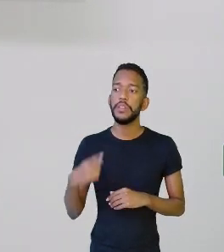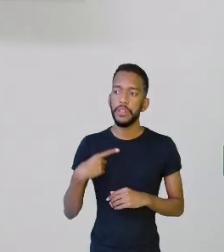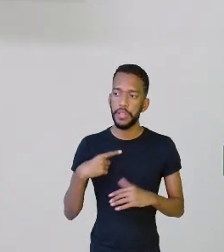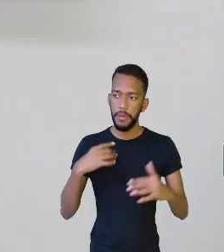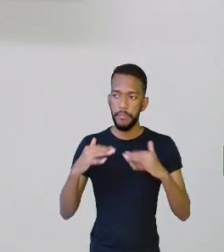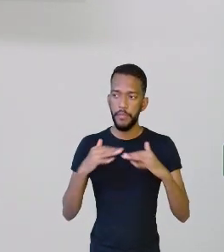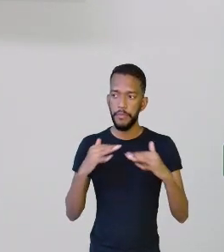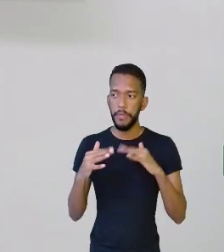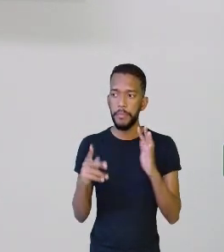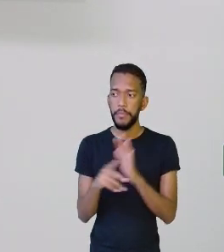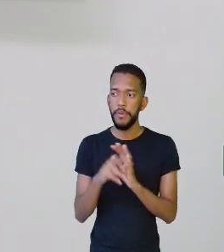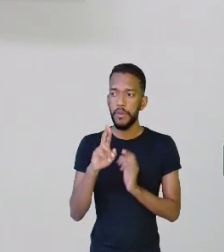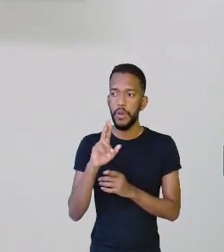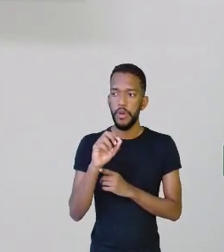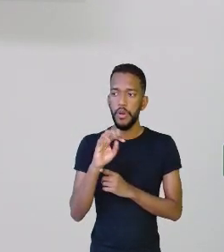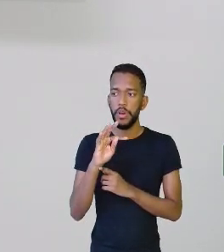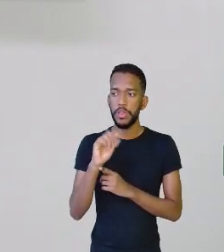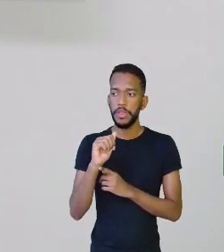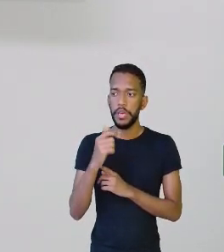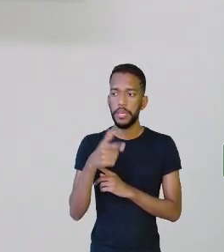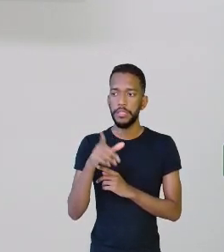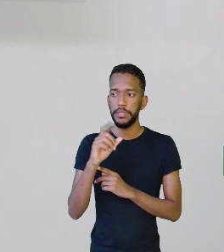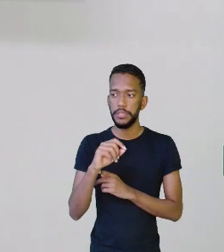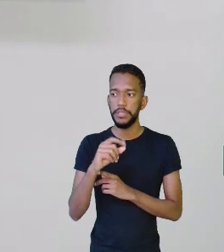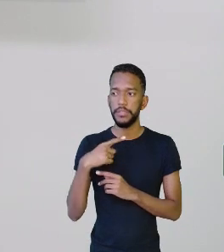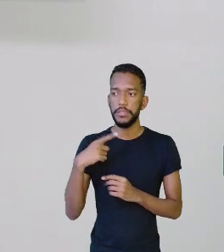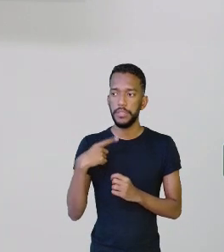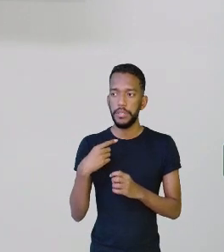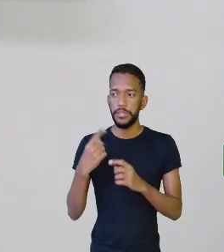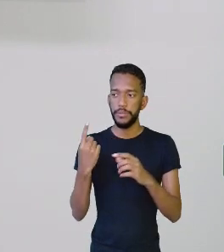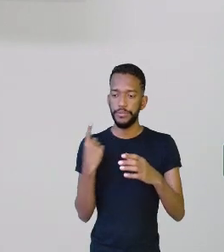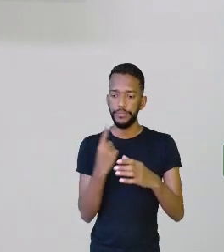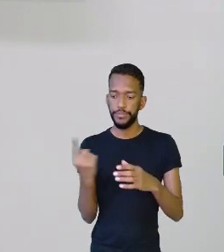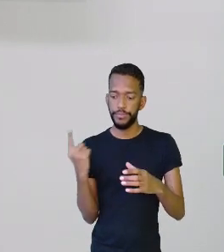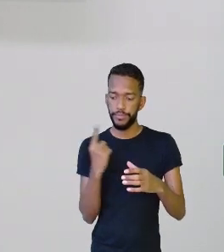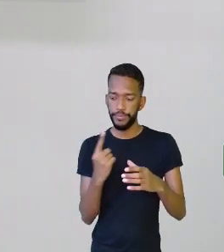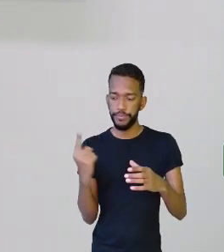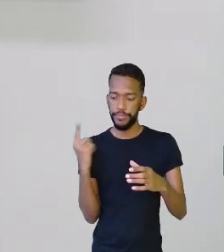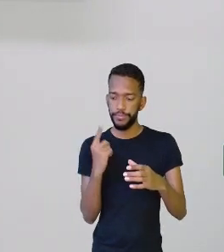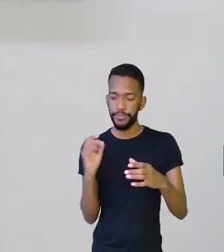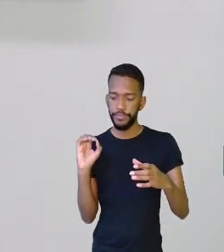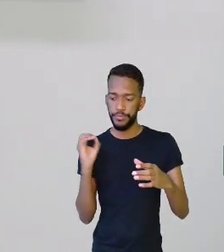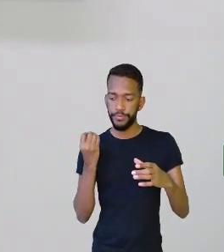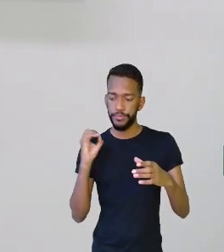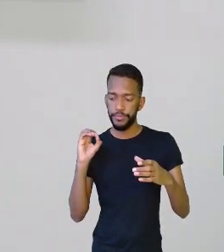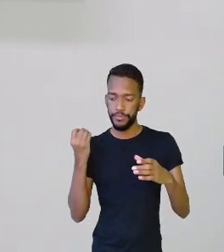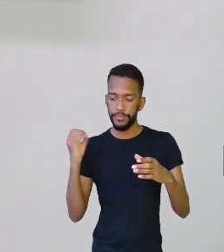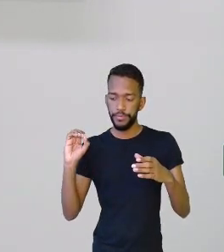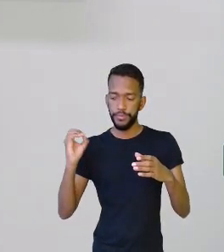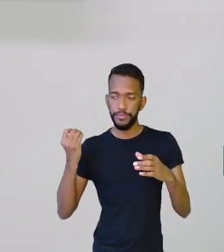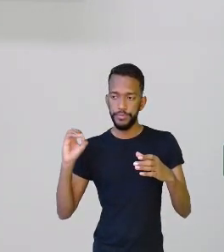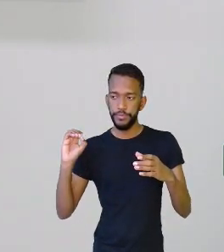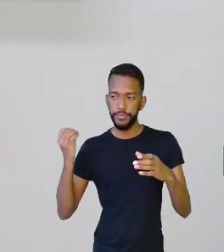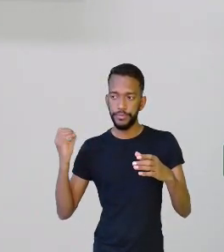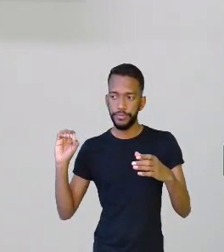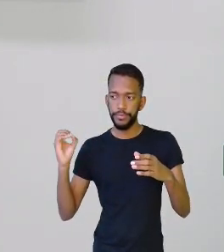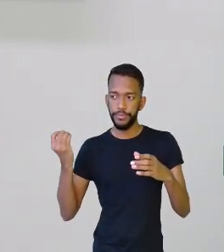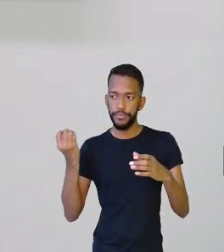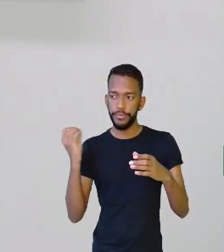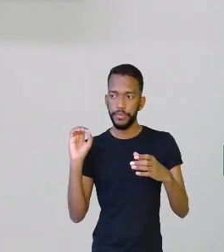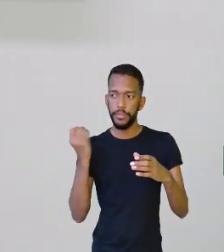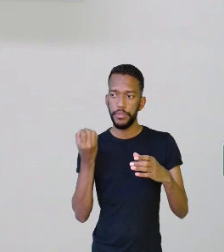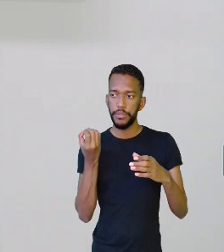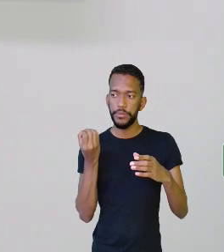de rotação que a Terra faz girando ao redor dela mesma. Então, vocês estão observando aí, dá para ver